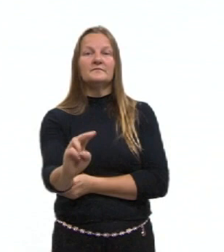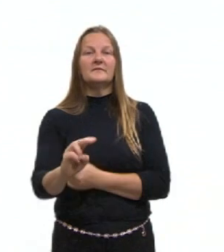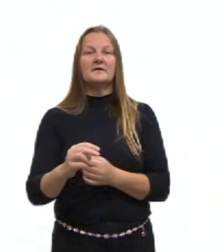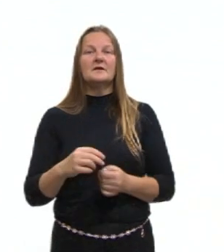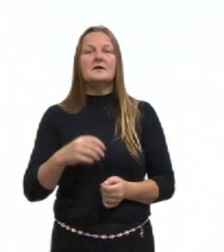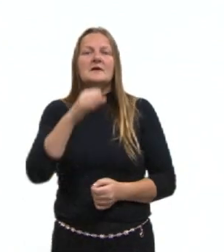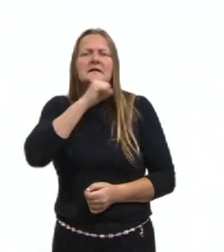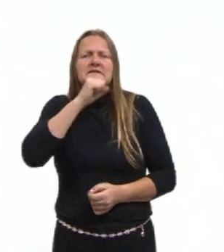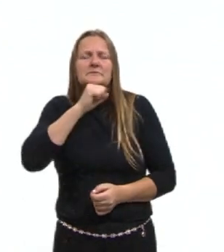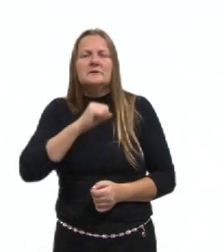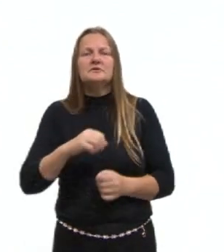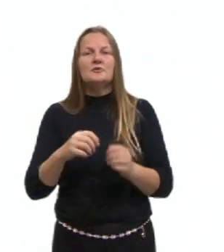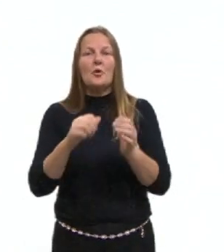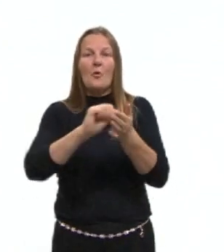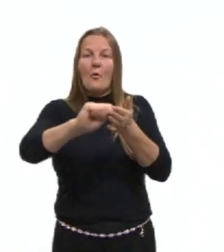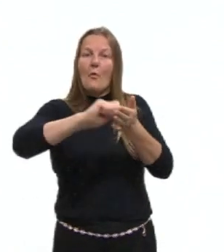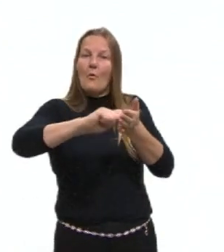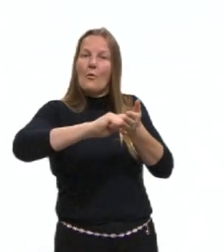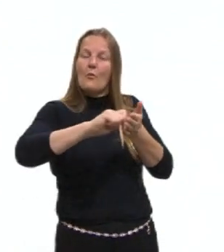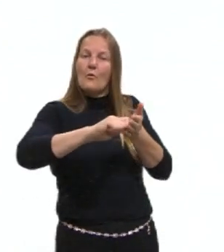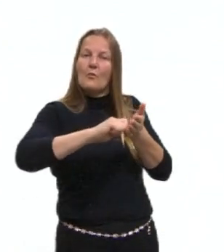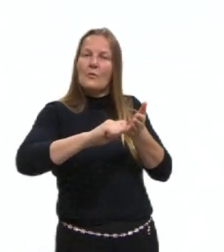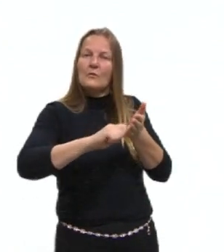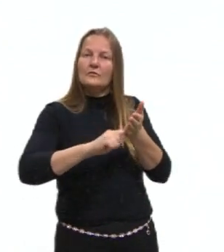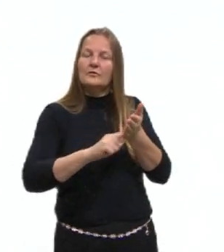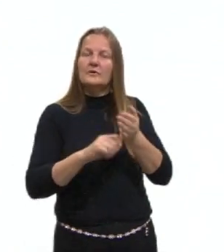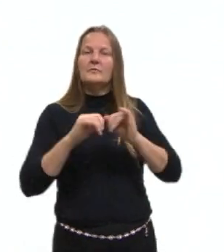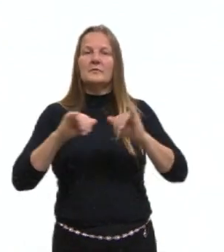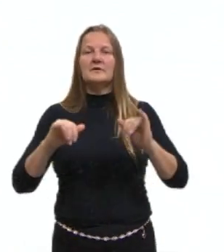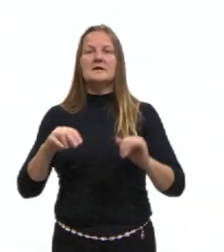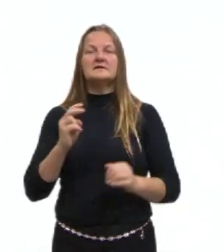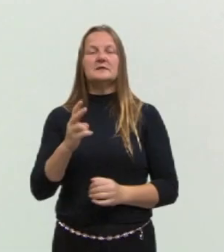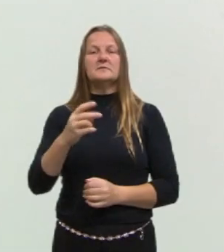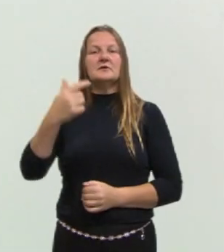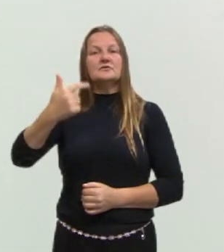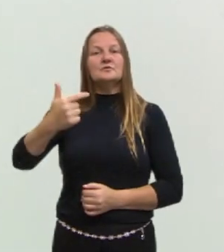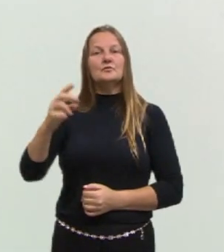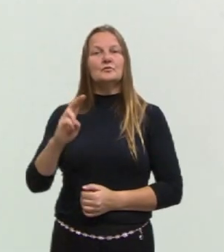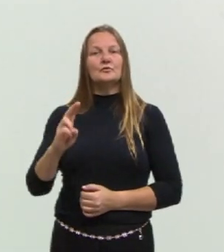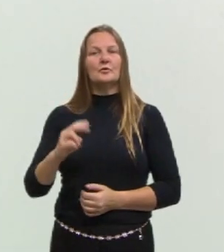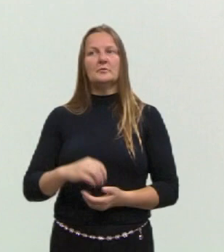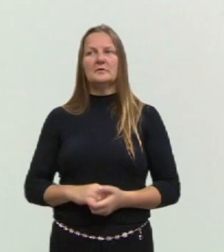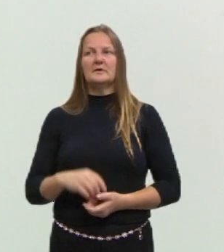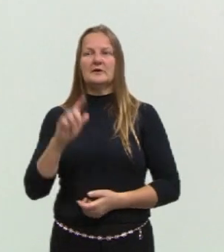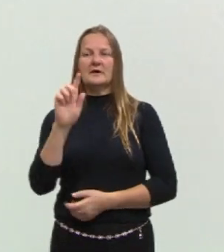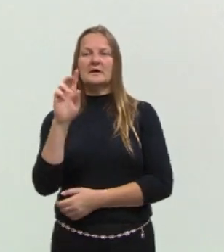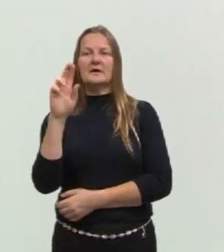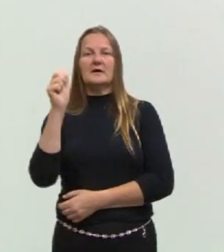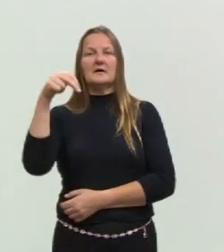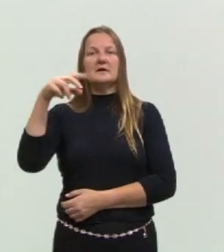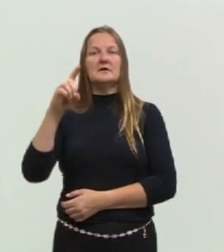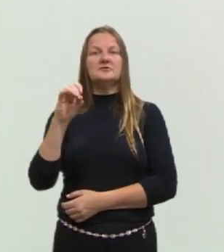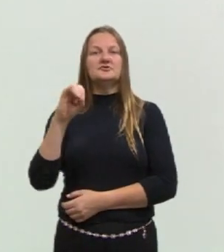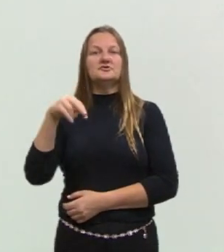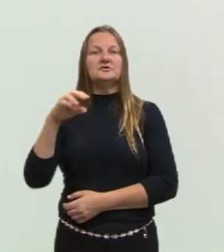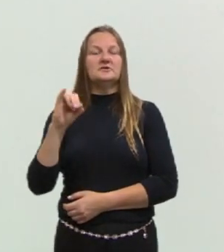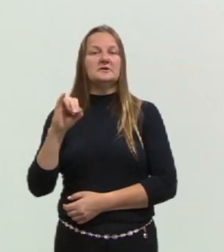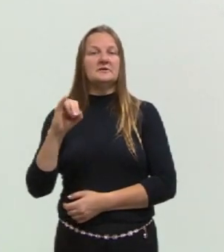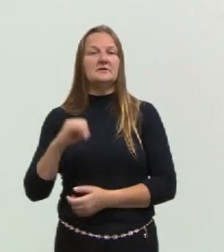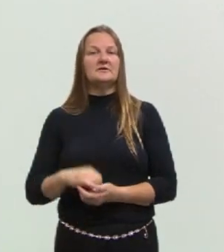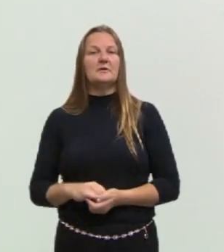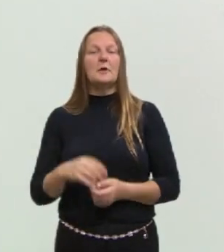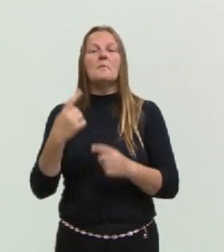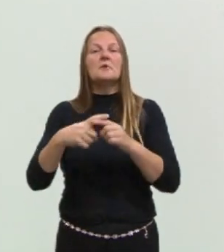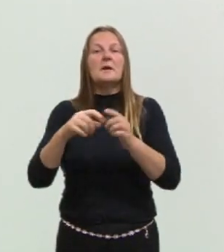Antigamente, o autor publicado, nós somos autoras Sim. publicadas, vinha com o sobrenome, né? O Grandini. Sim. E hoje se coloca o primeiro nome para